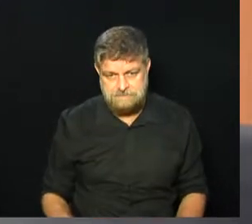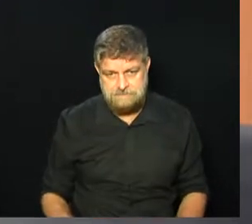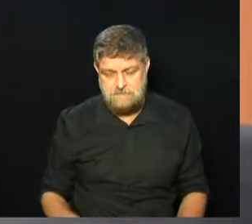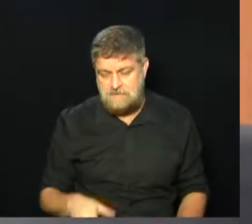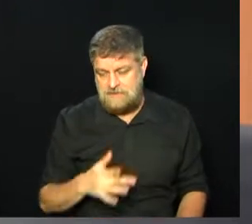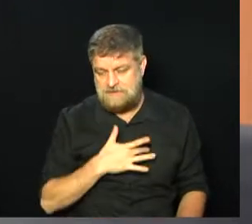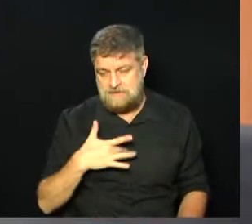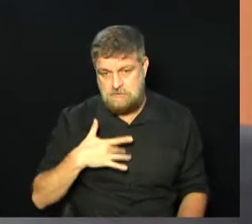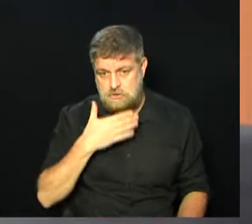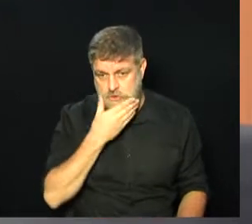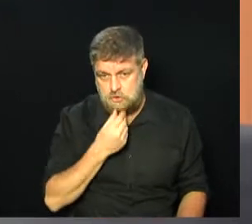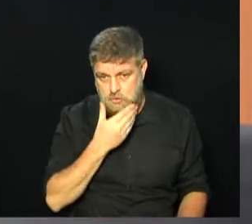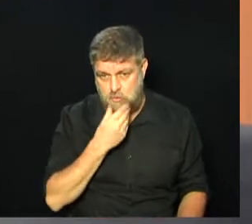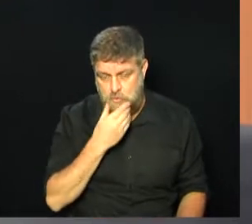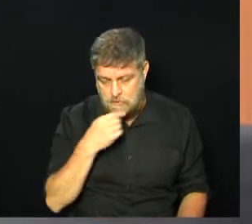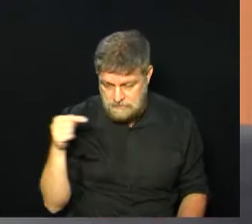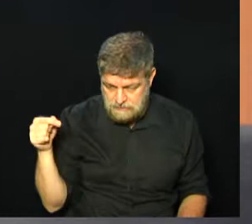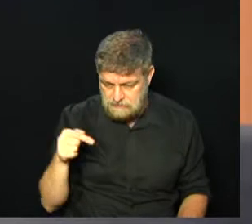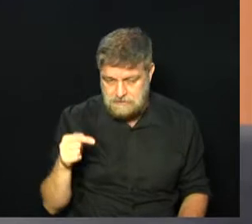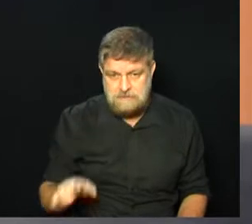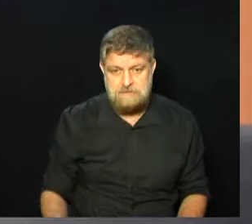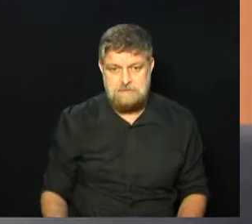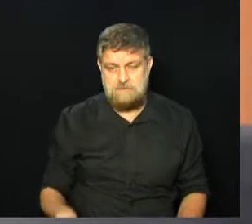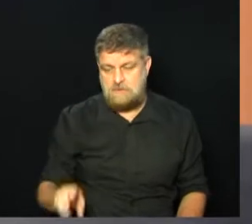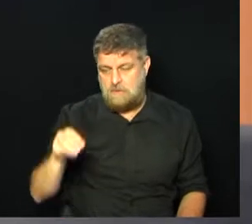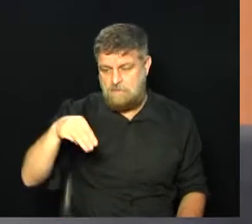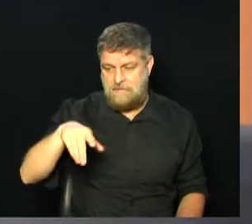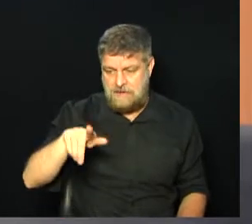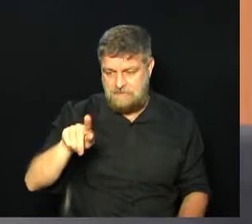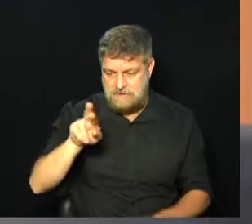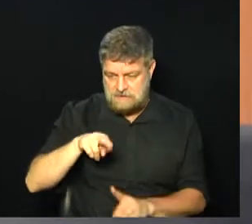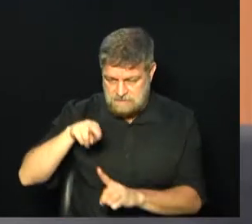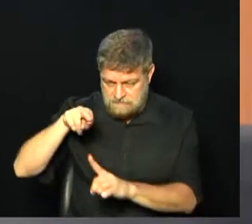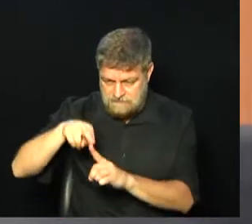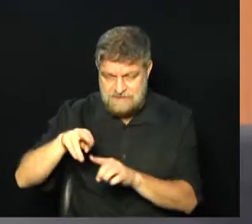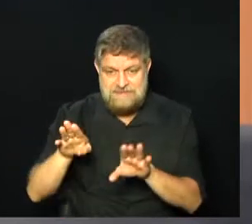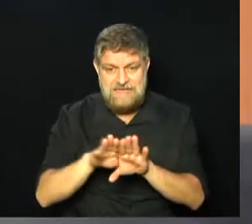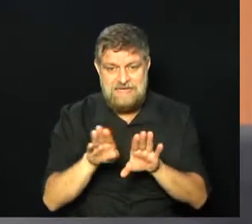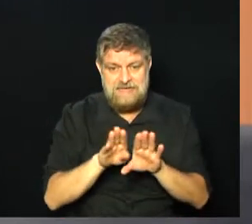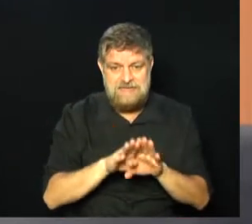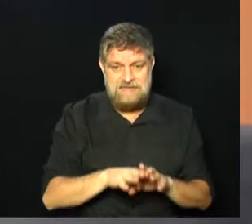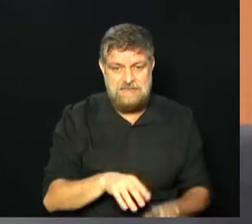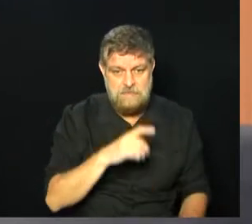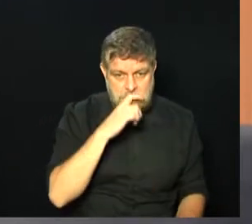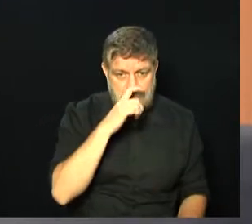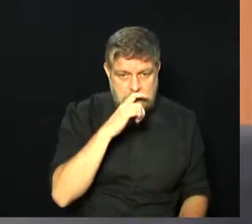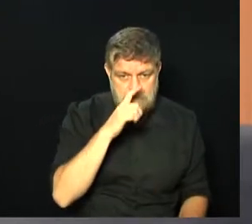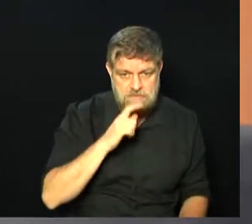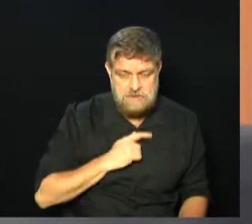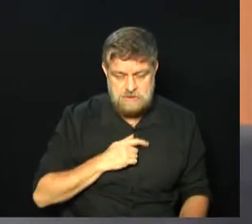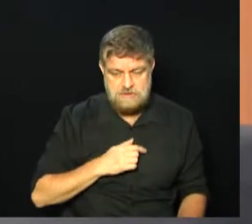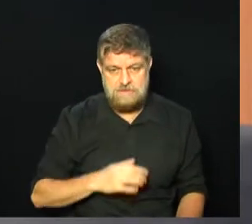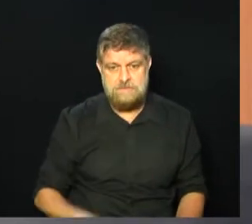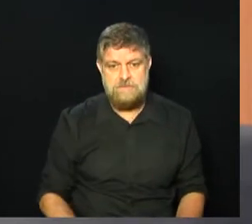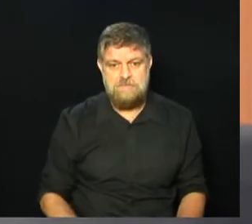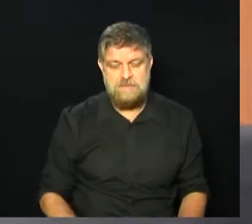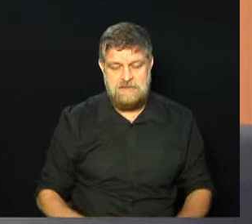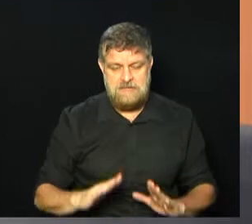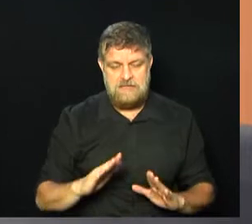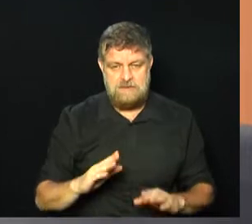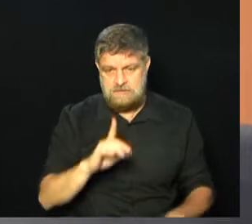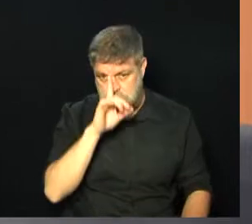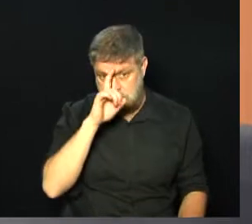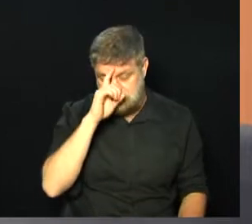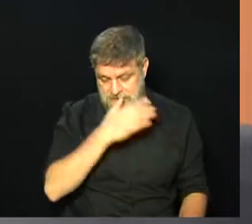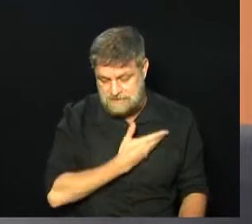do Hospital Ouro Verde, que são referências das especialidades na rede pública municipal. E mais, os